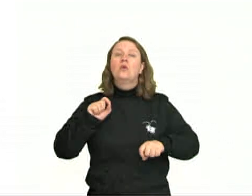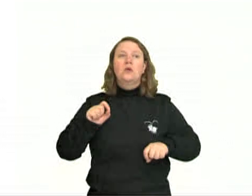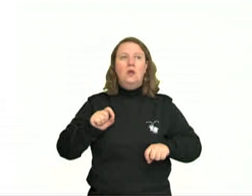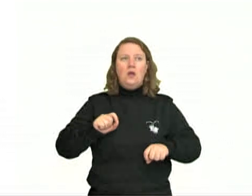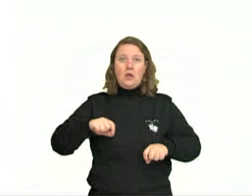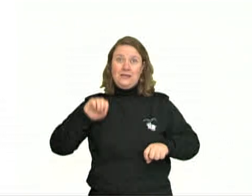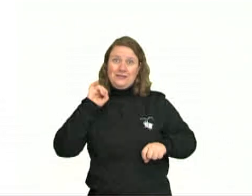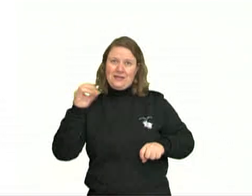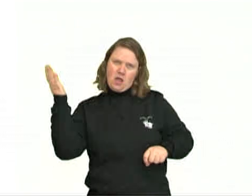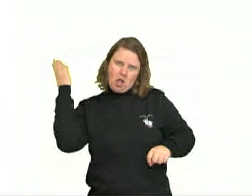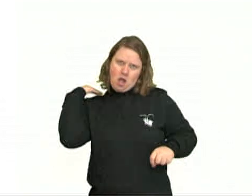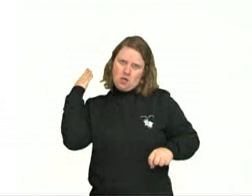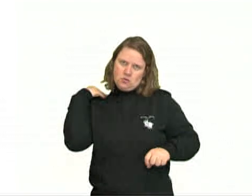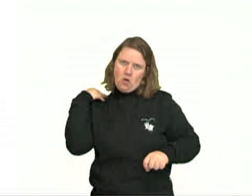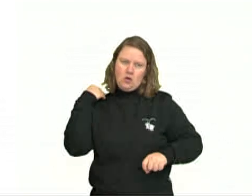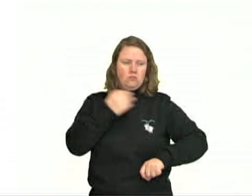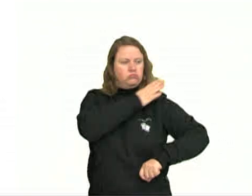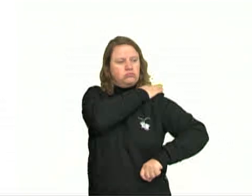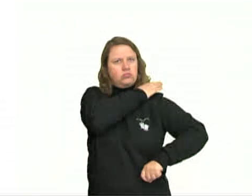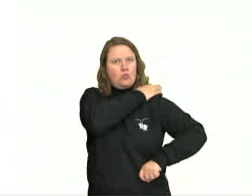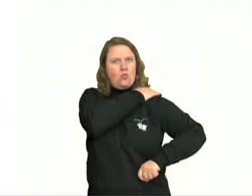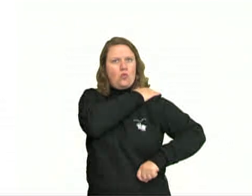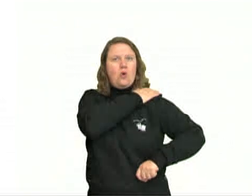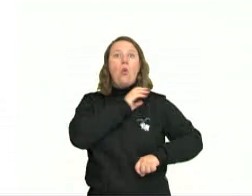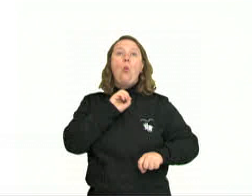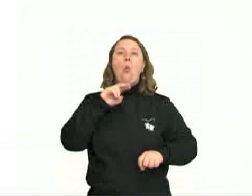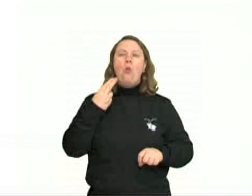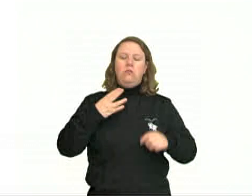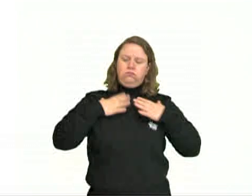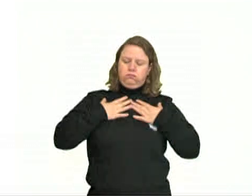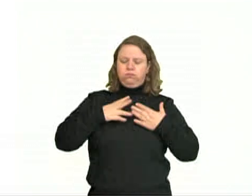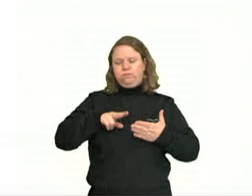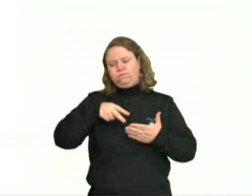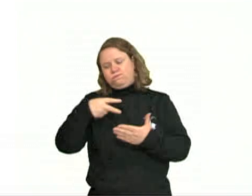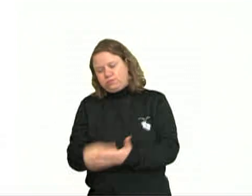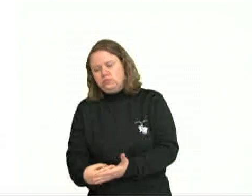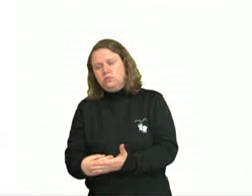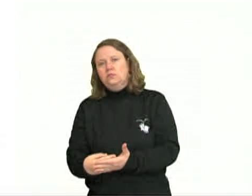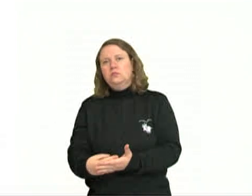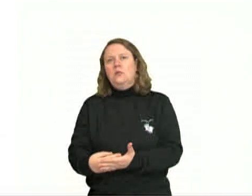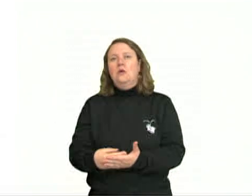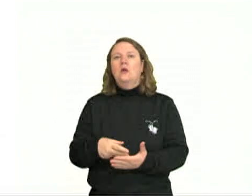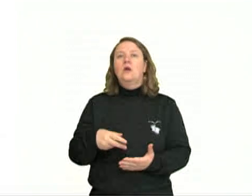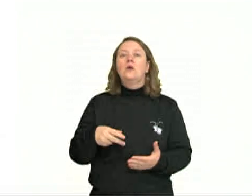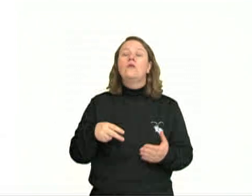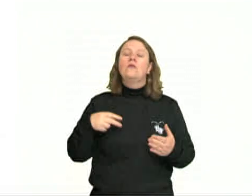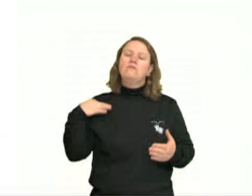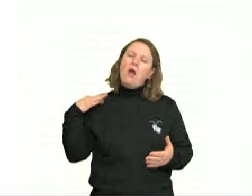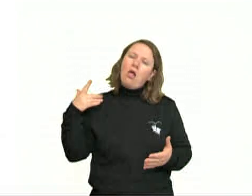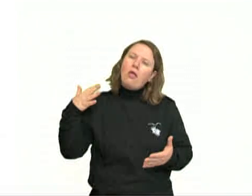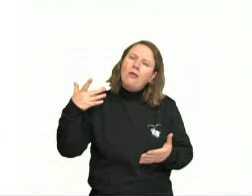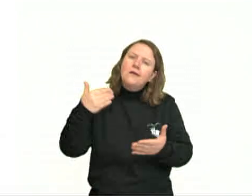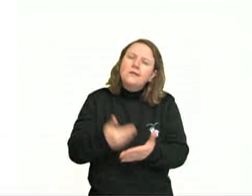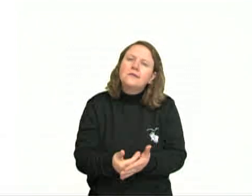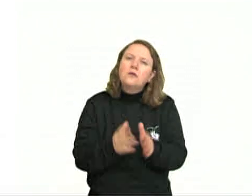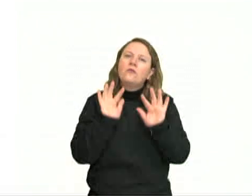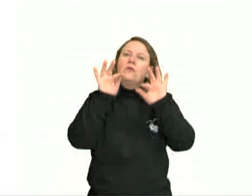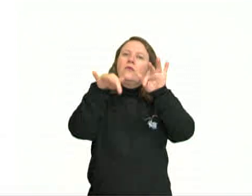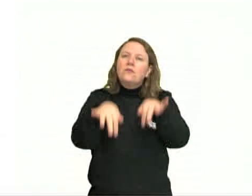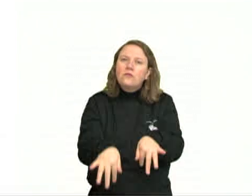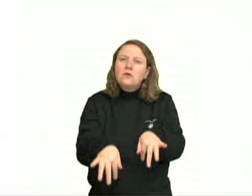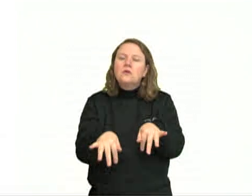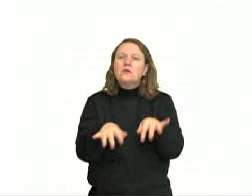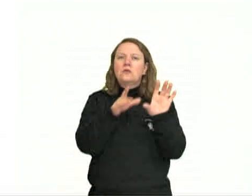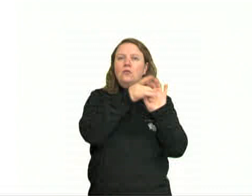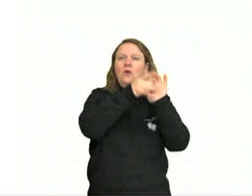costas, o ombro ou o tórax no solo. O esporte permaneceu nos Jogos Olímpicos até o final